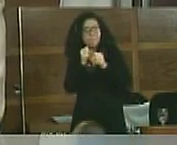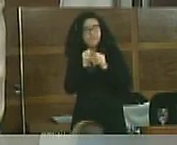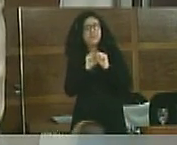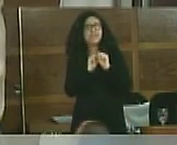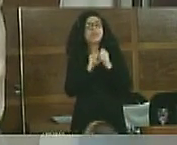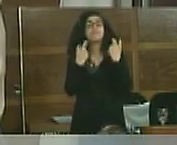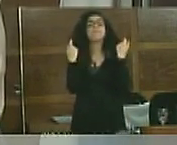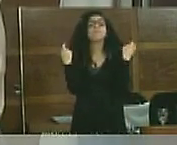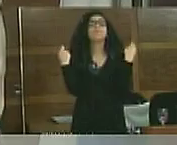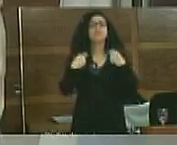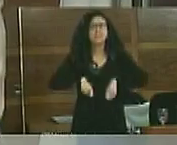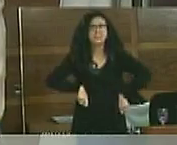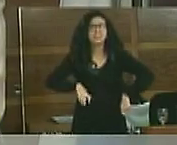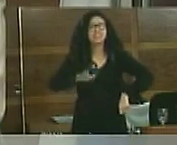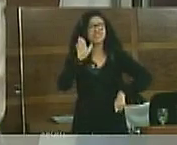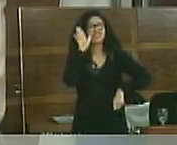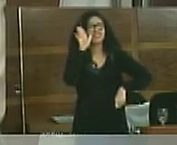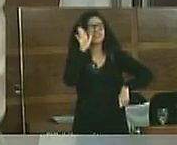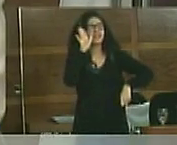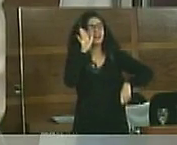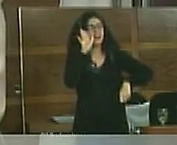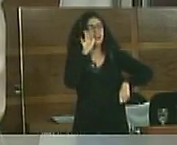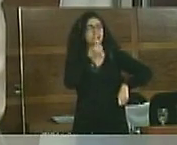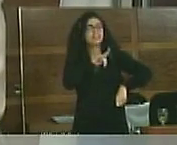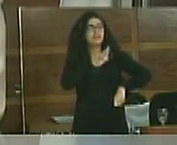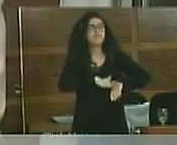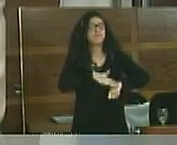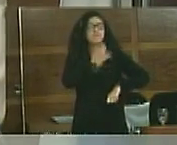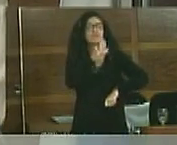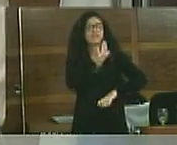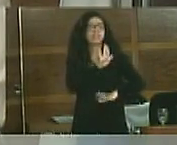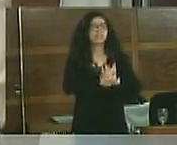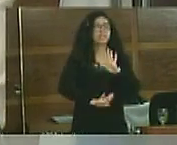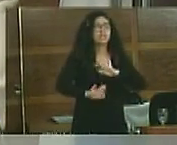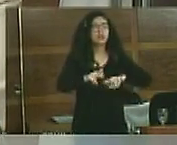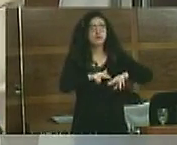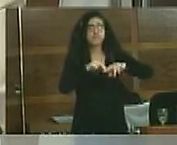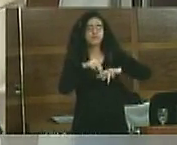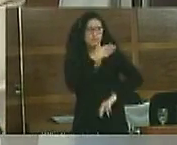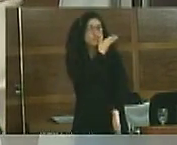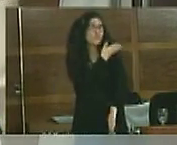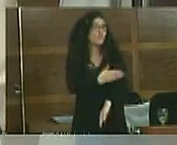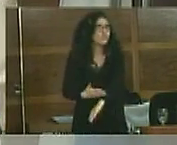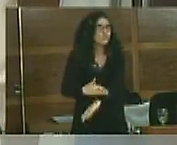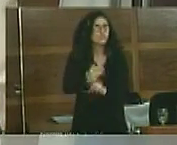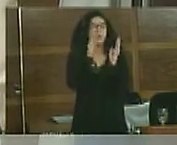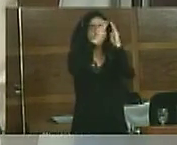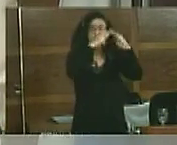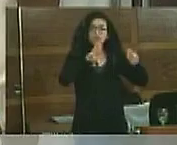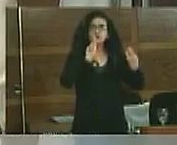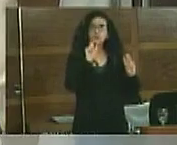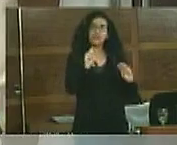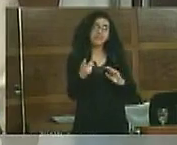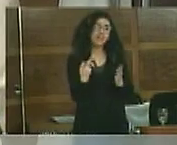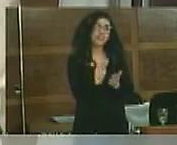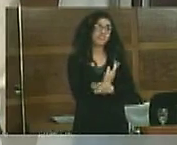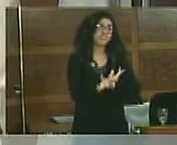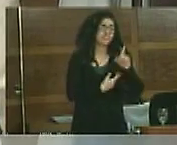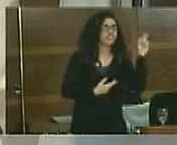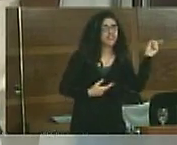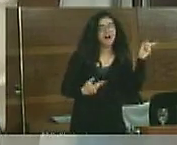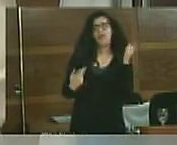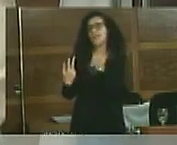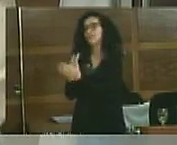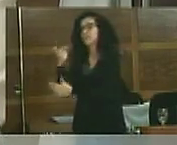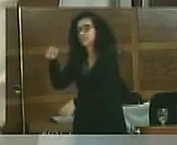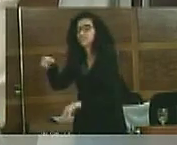e deve olhar mais pela cultura, olhar mais pelos nossos museus. O que acontece lá também acontece aqui em Angra. A gente tem um